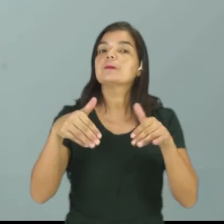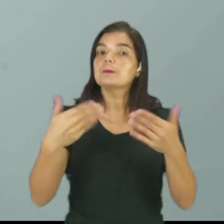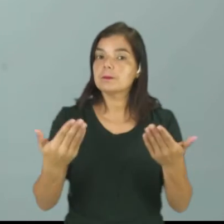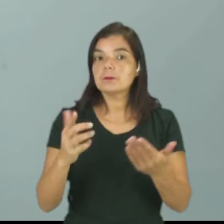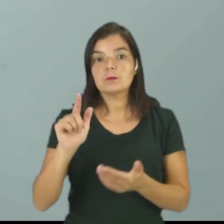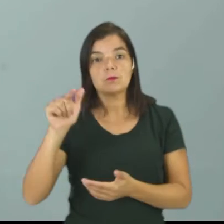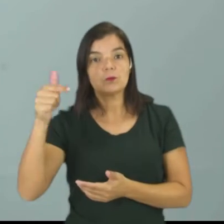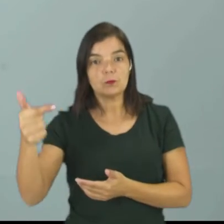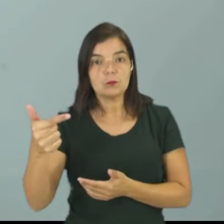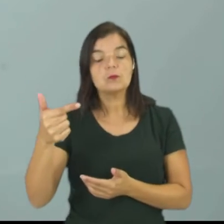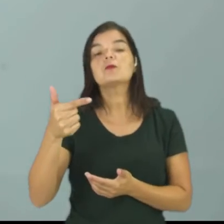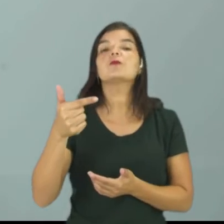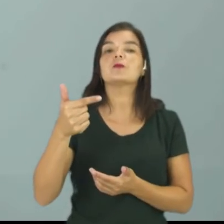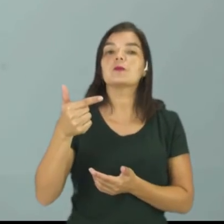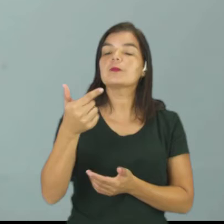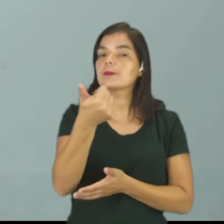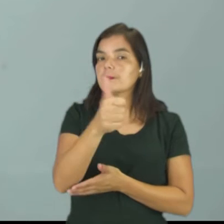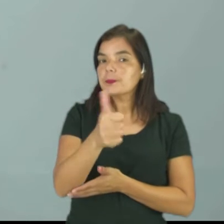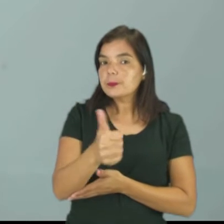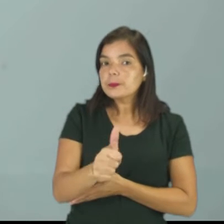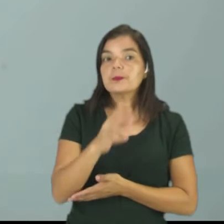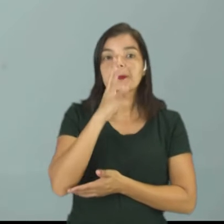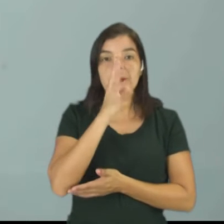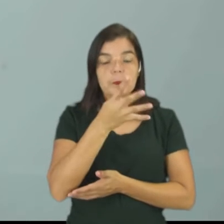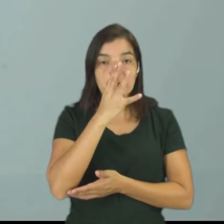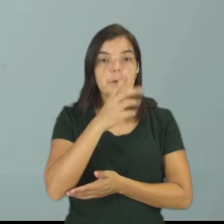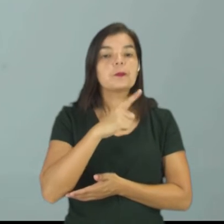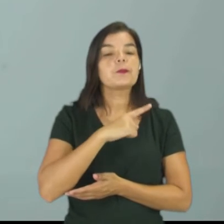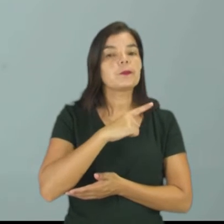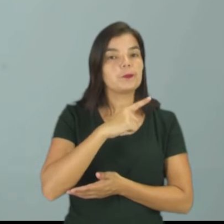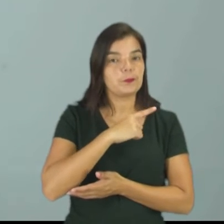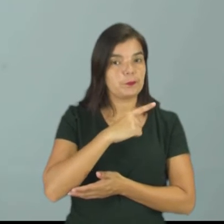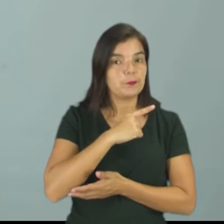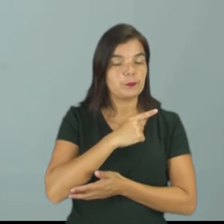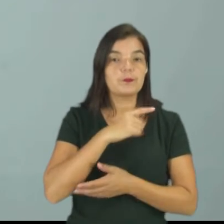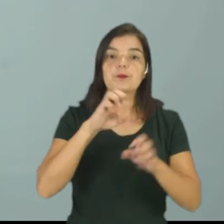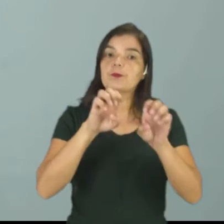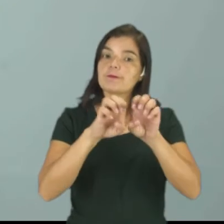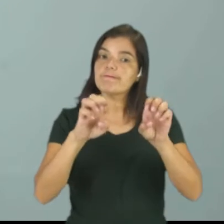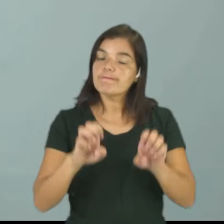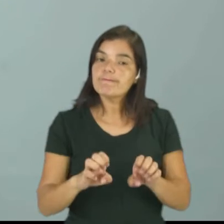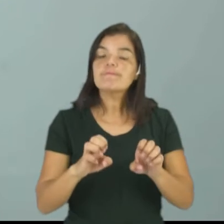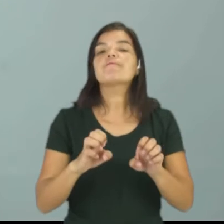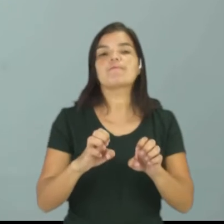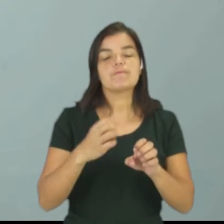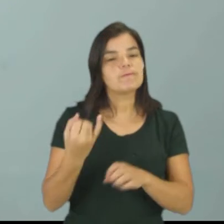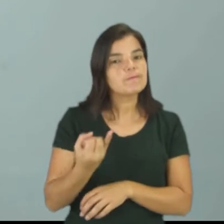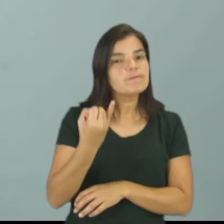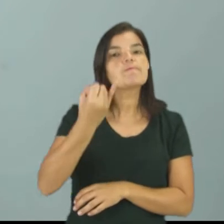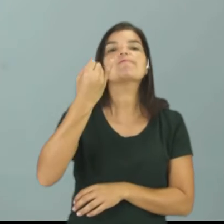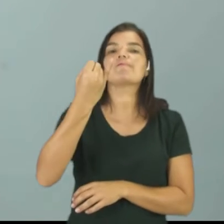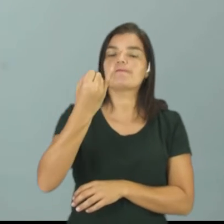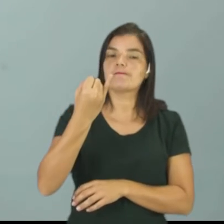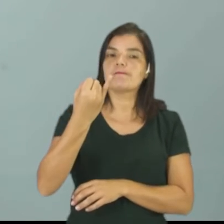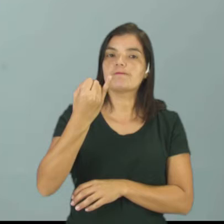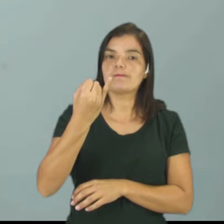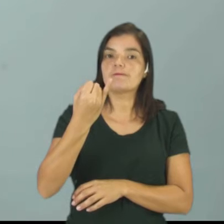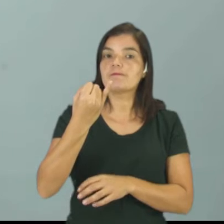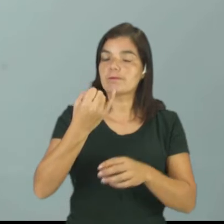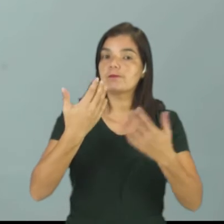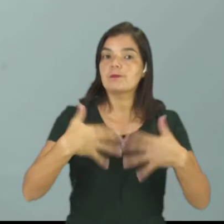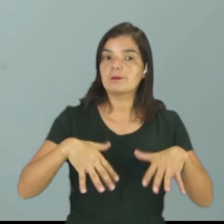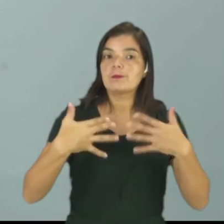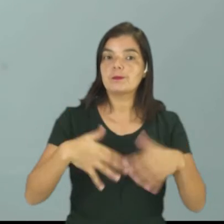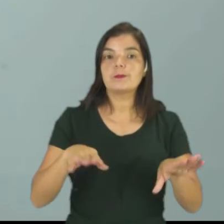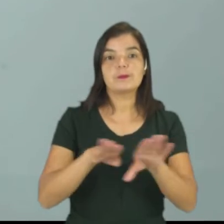for uma ou outra, a avaliação crítica ela tem um corpo, assim, uma importância muito